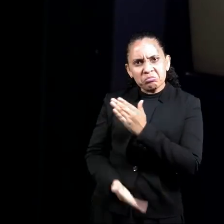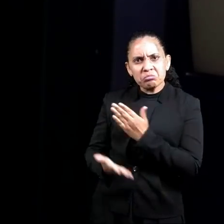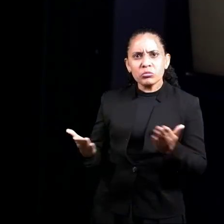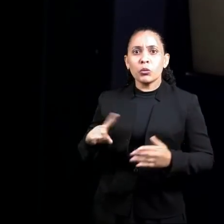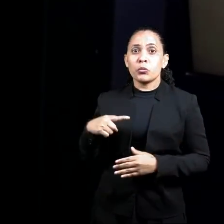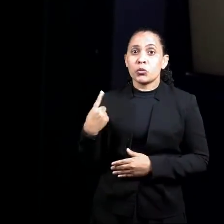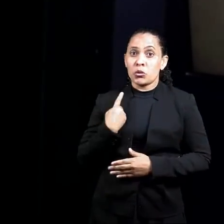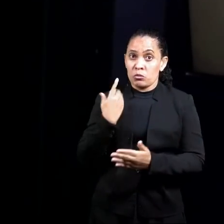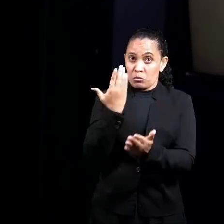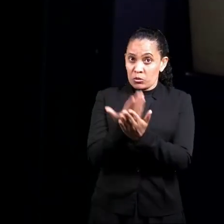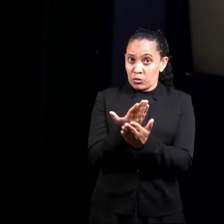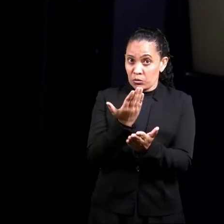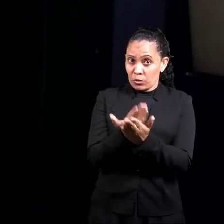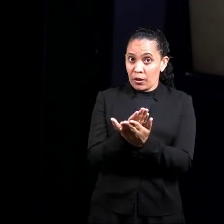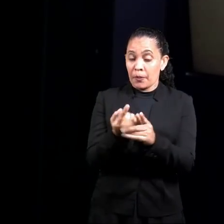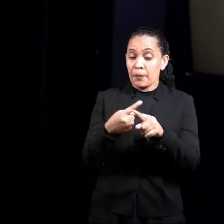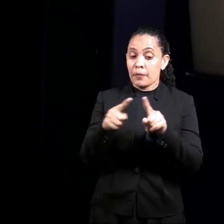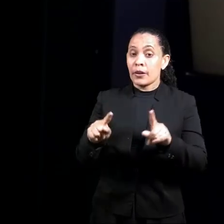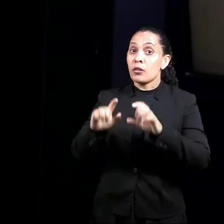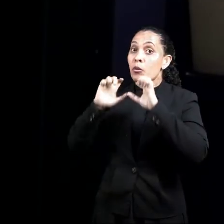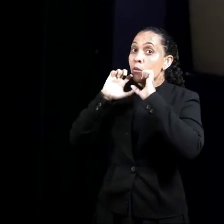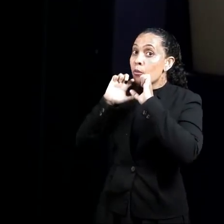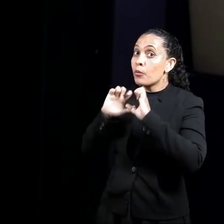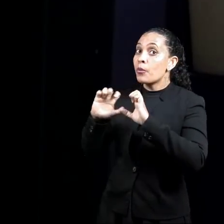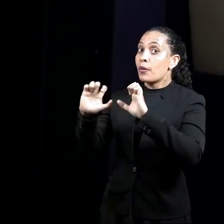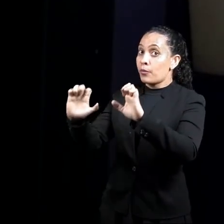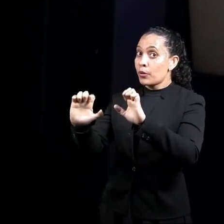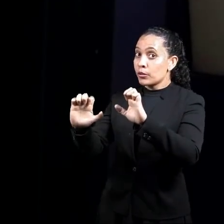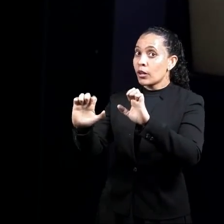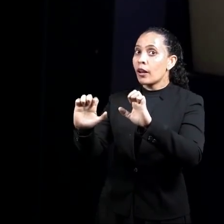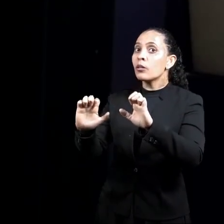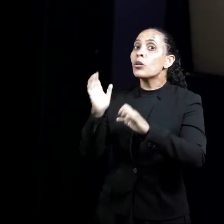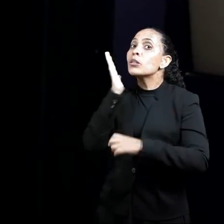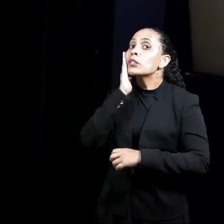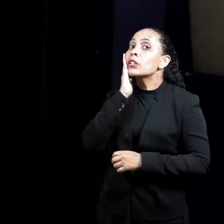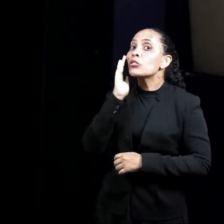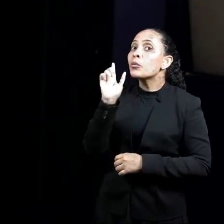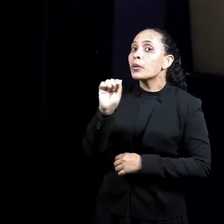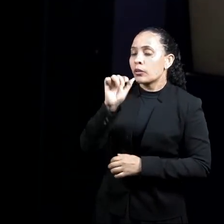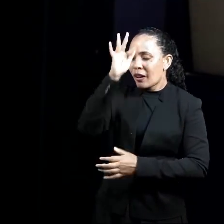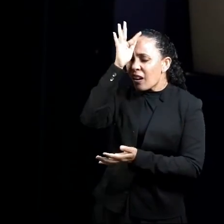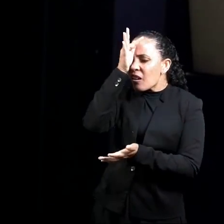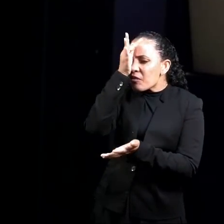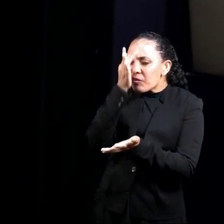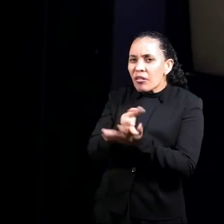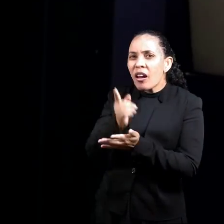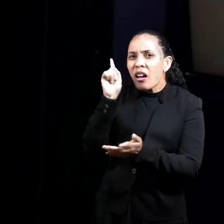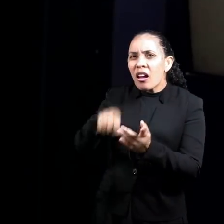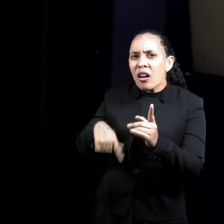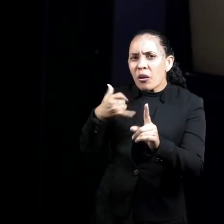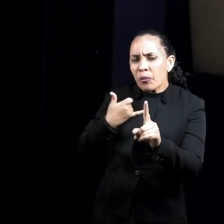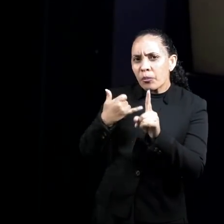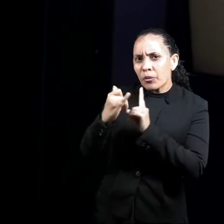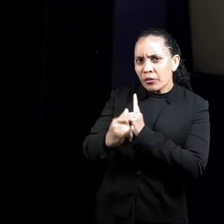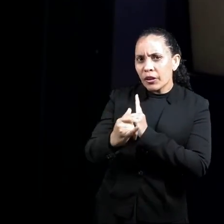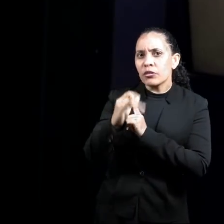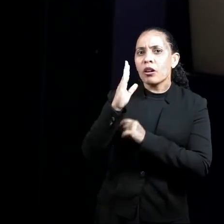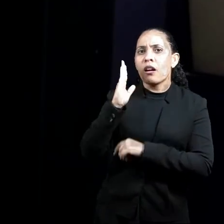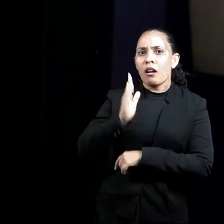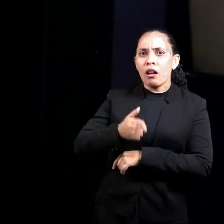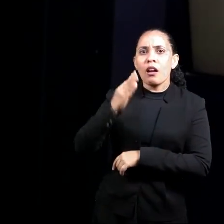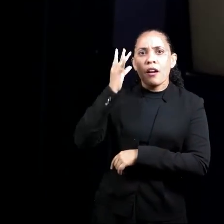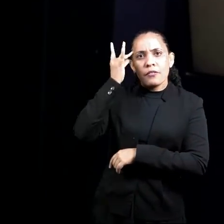estamos estudando, enquanto o evangelho, a visão dele é o profético, é o